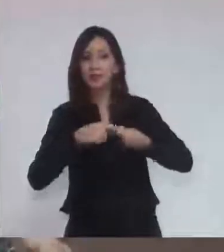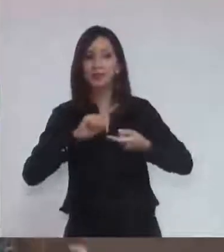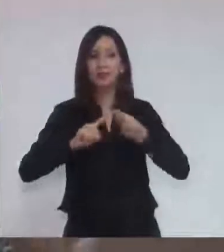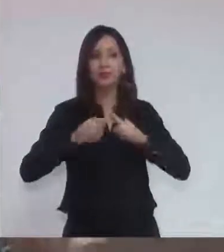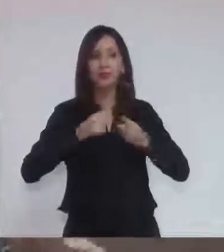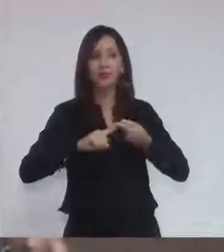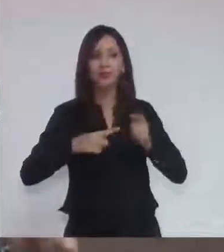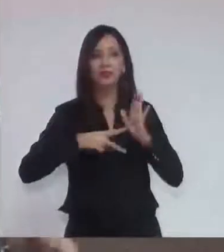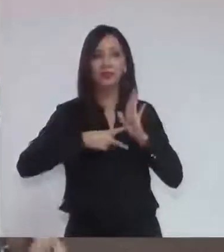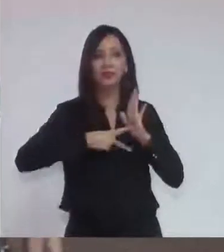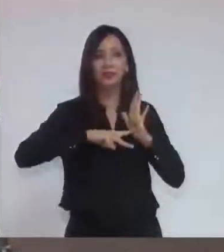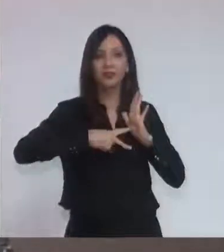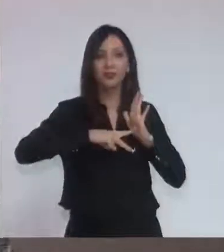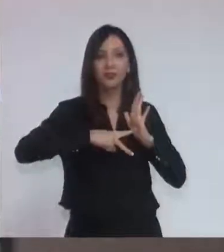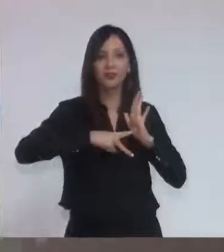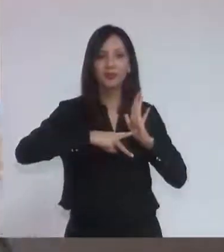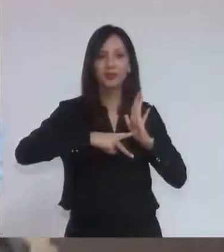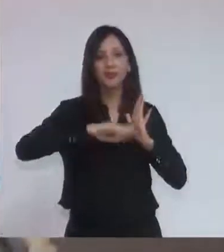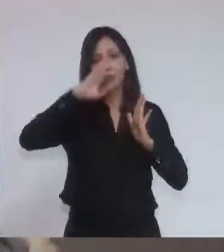sindical,